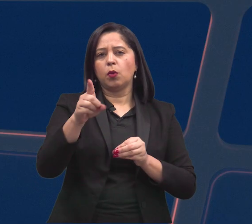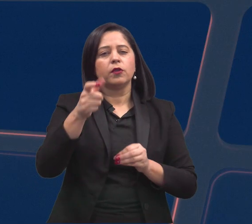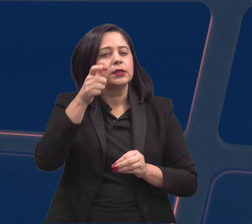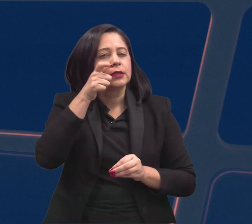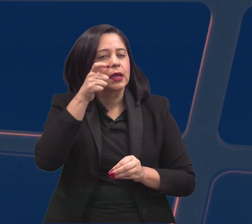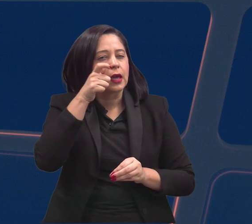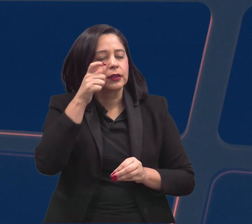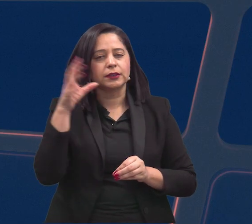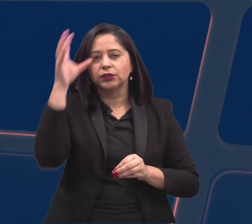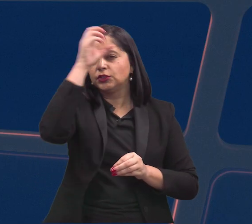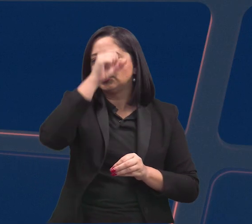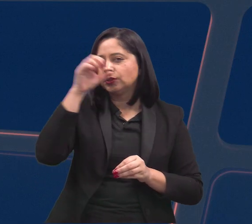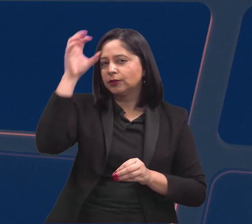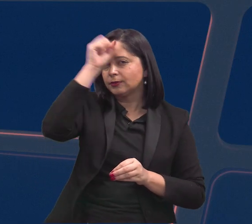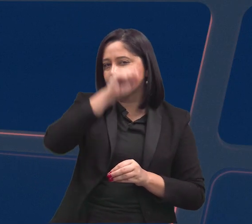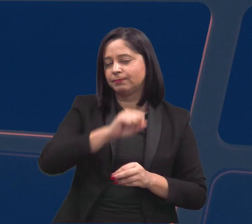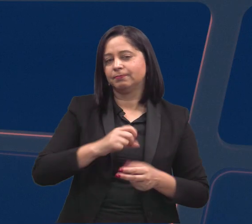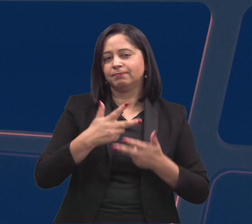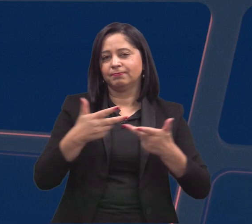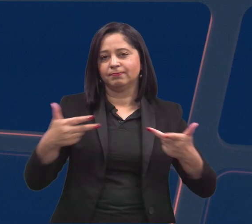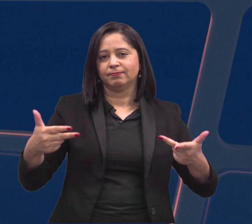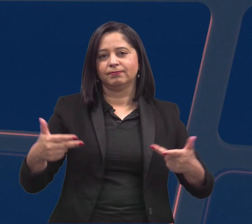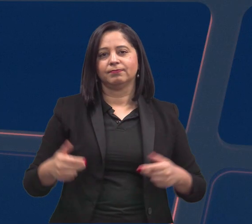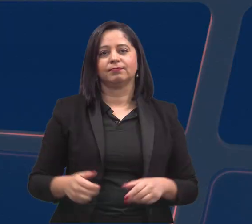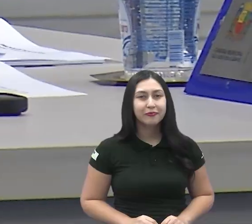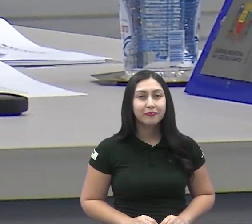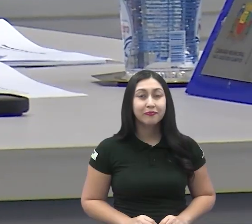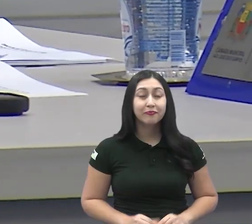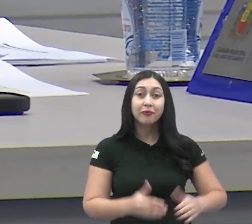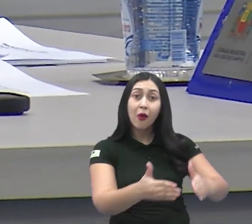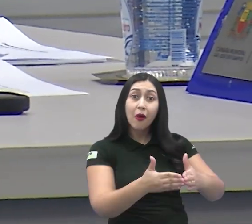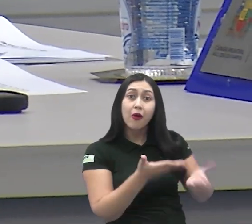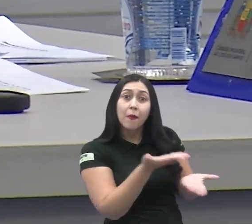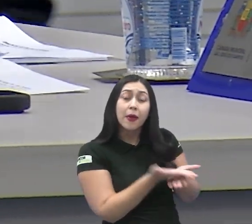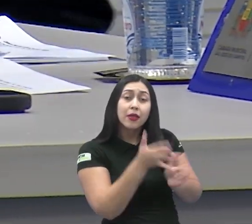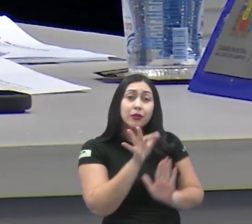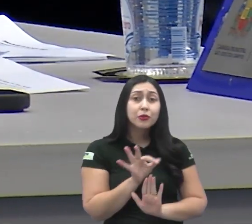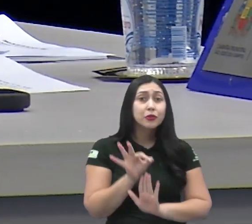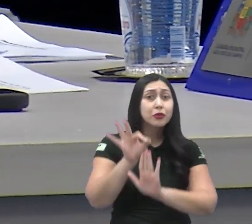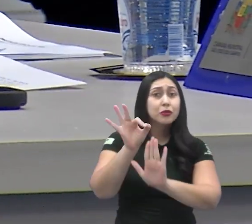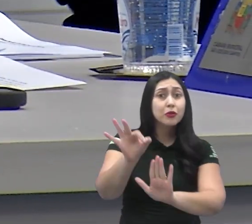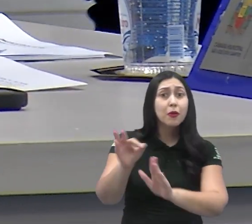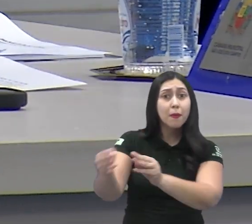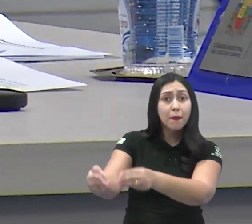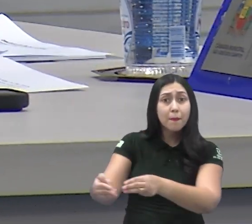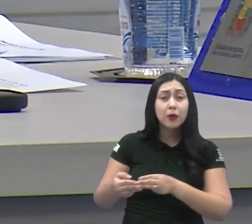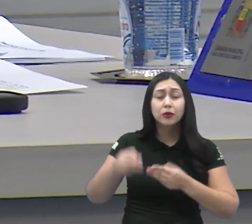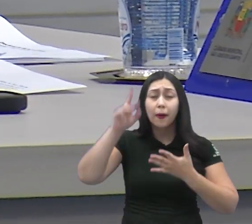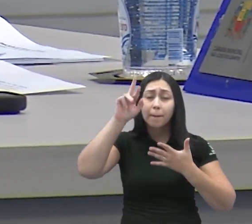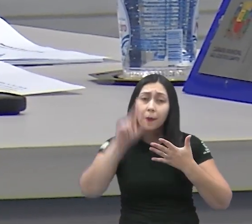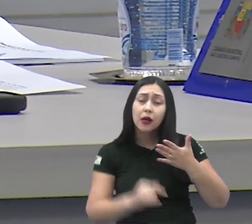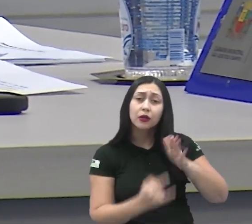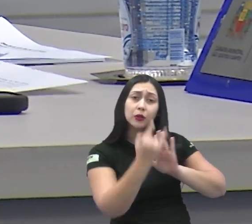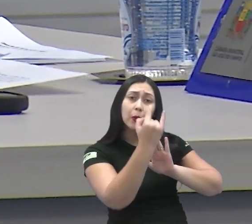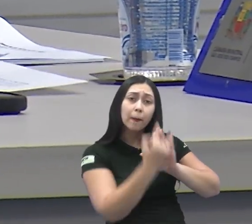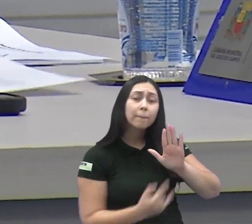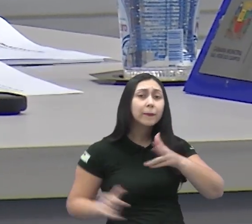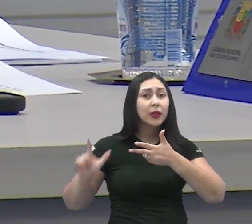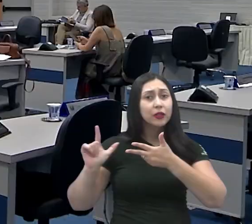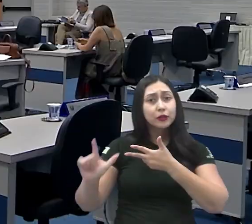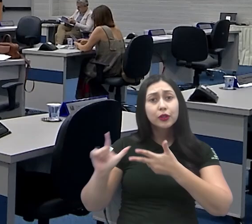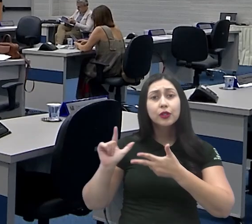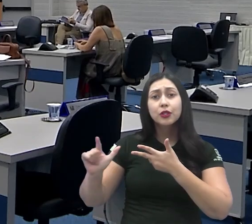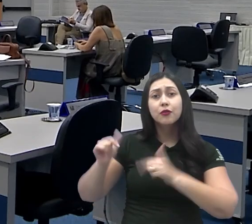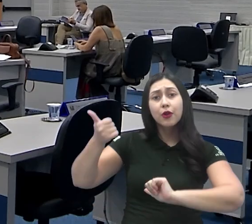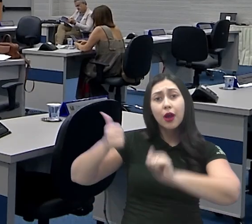você saber todos os assuntos debatidos em plenário. Requerimentos, indicações, moções e outros documentos legislativos